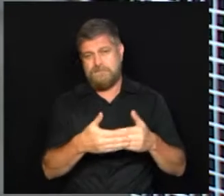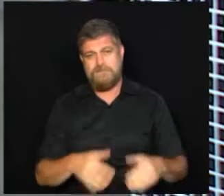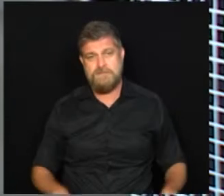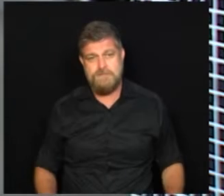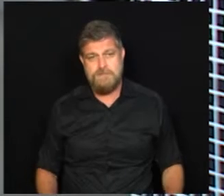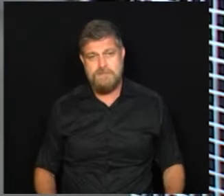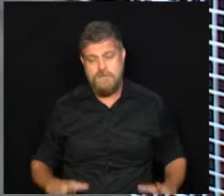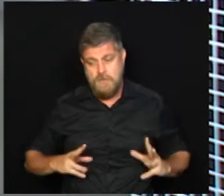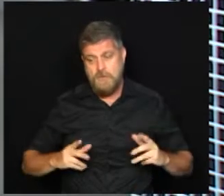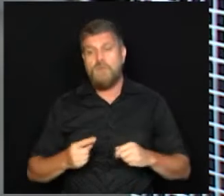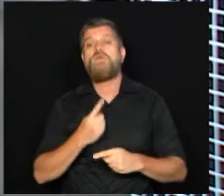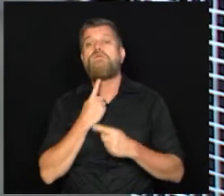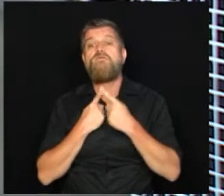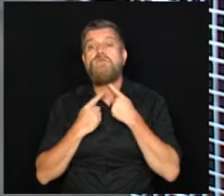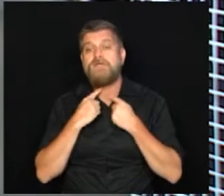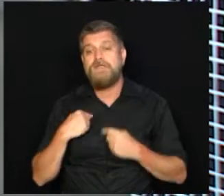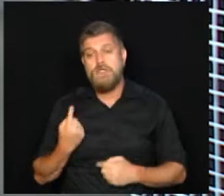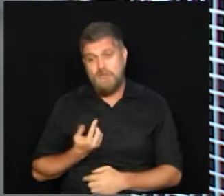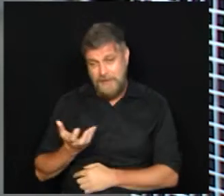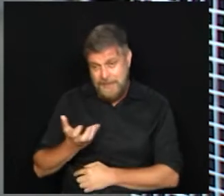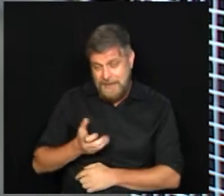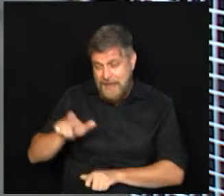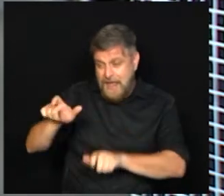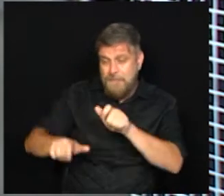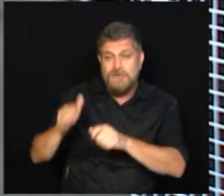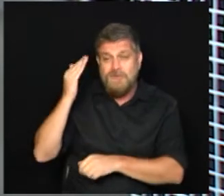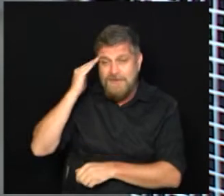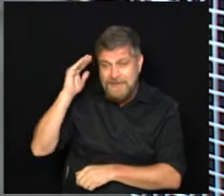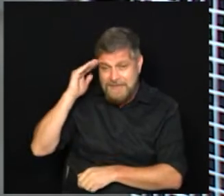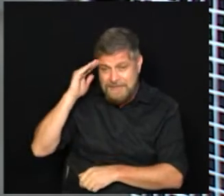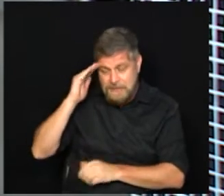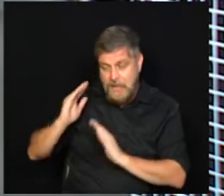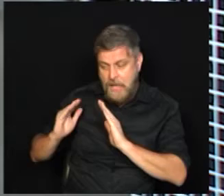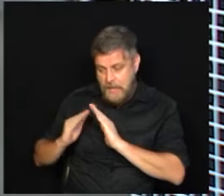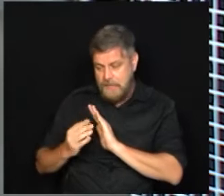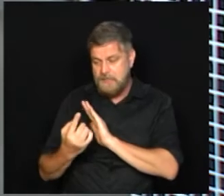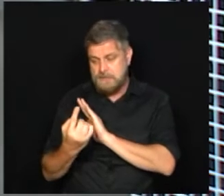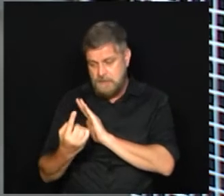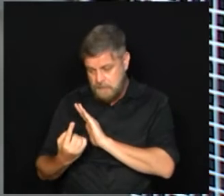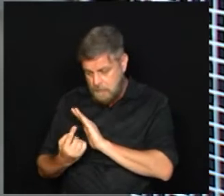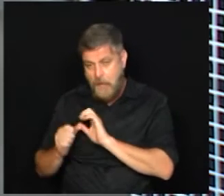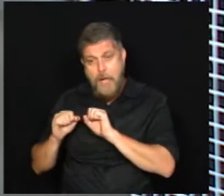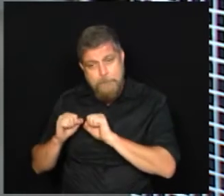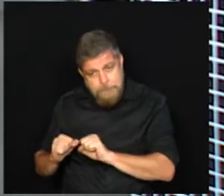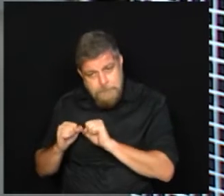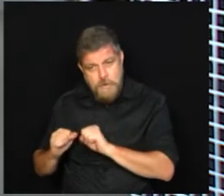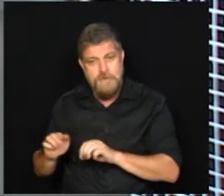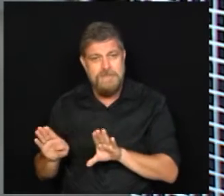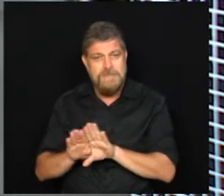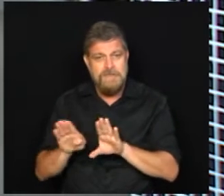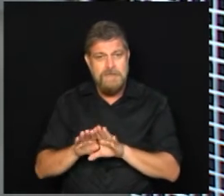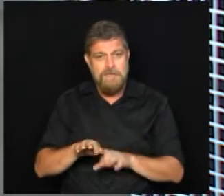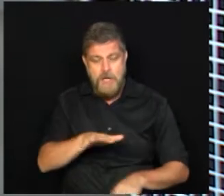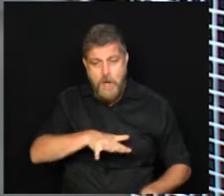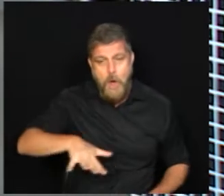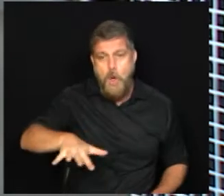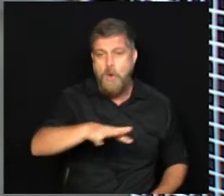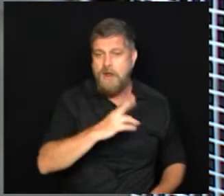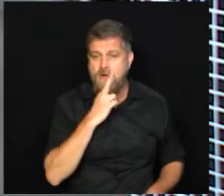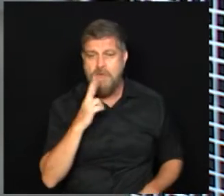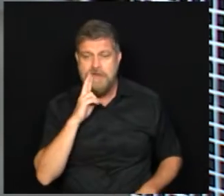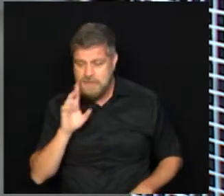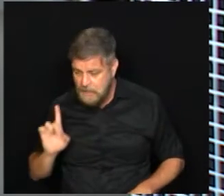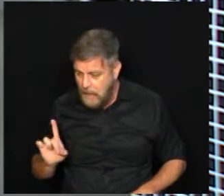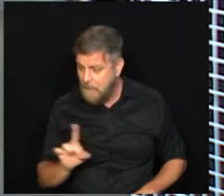tudo que nós queremos que as pessoas elas entendam que elas podem ficar em casa elas podem frequentar assim um ambiente como o nosso